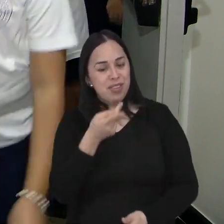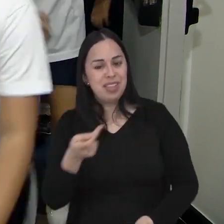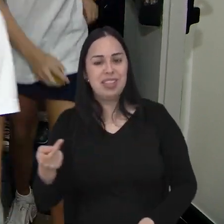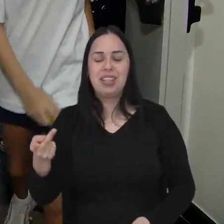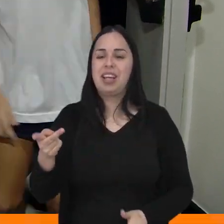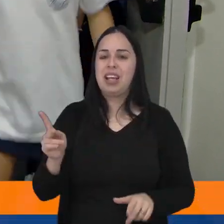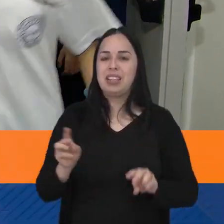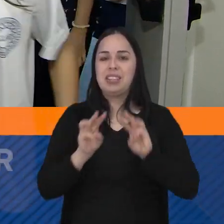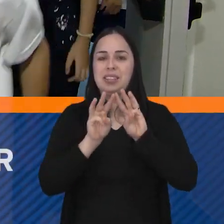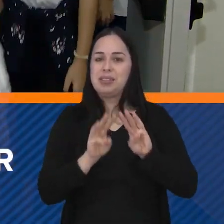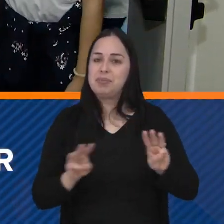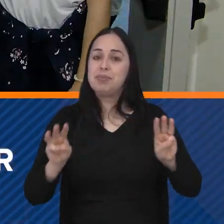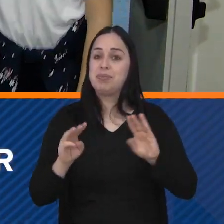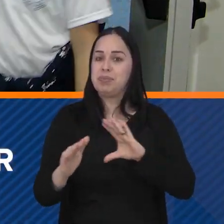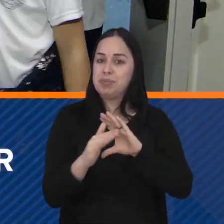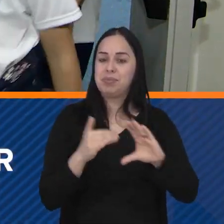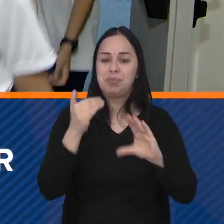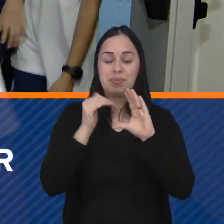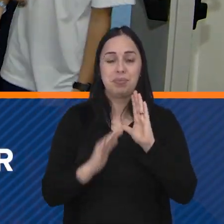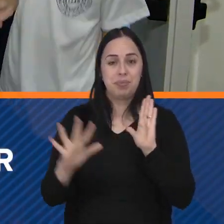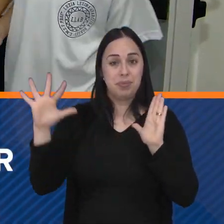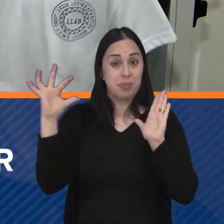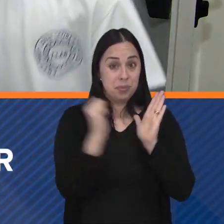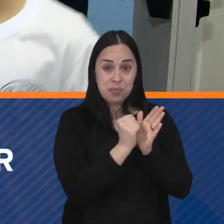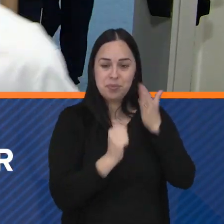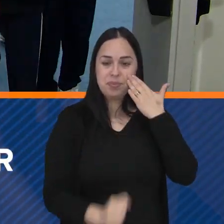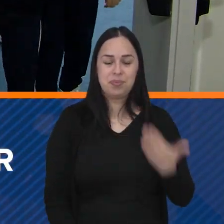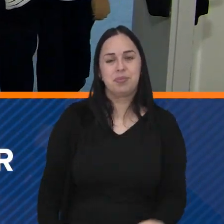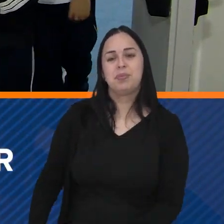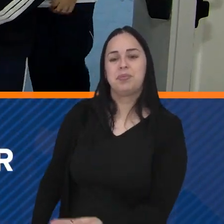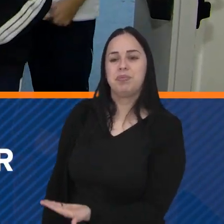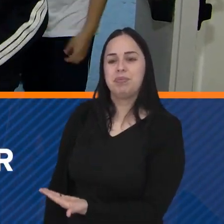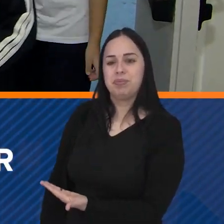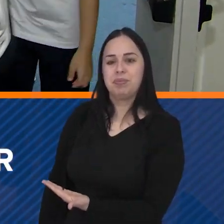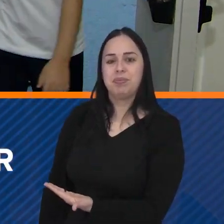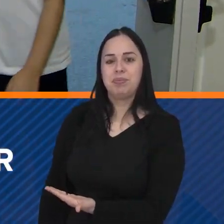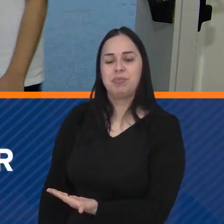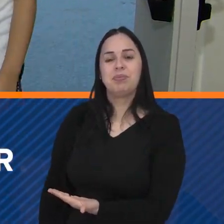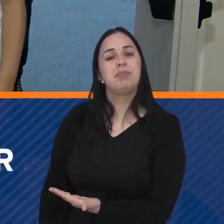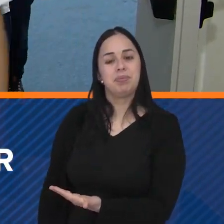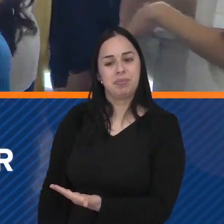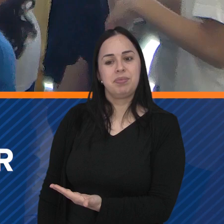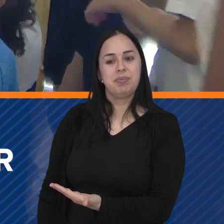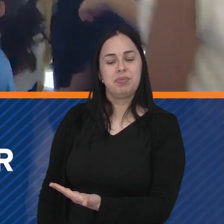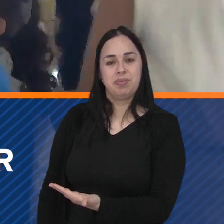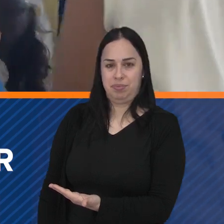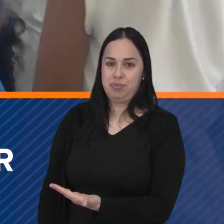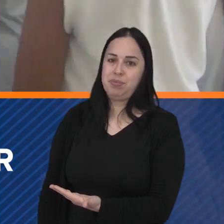também quiser participar, é só se inscrever pelo e-mail. Visite a Câmara